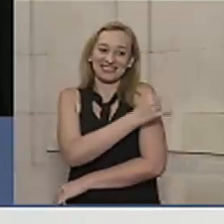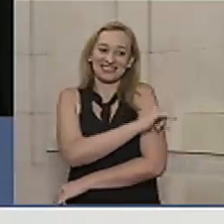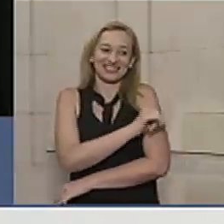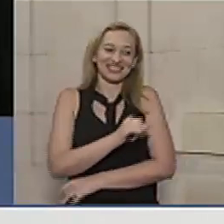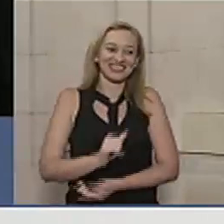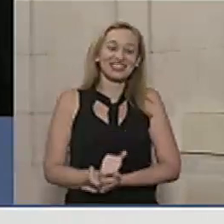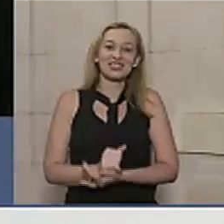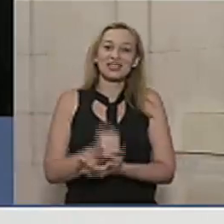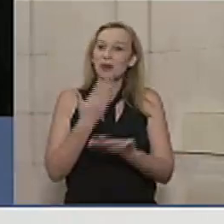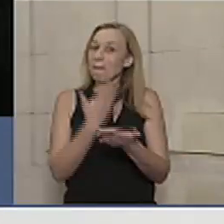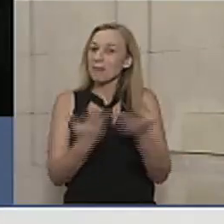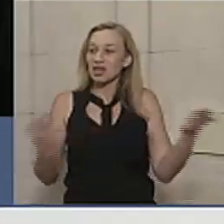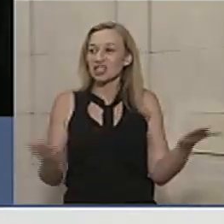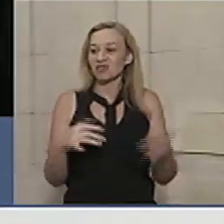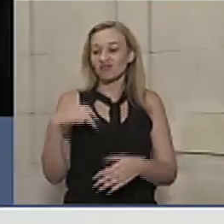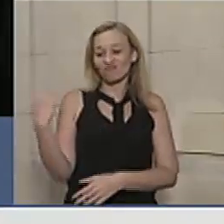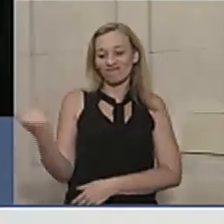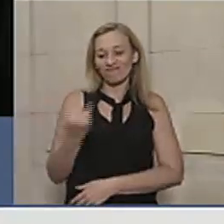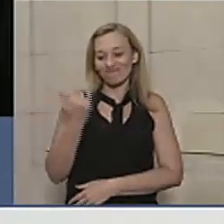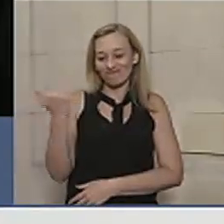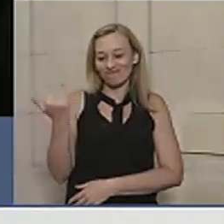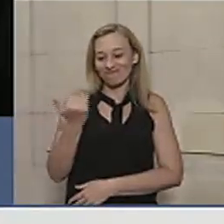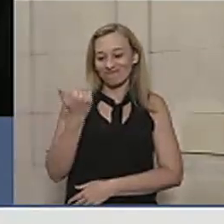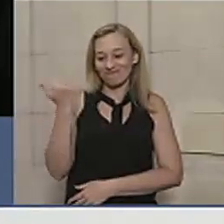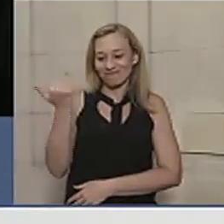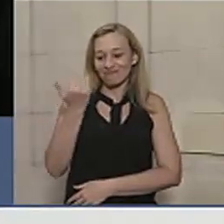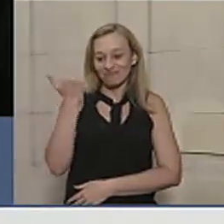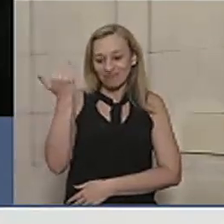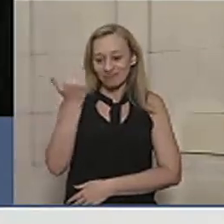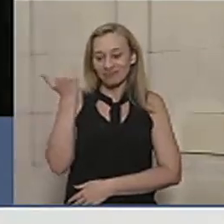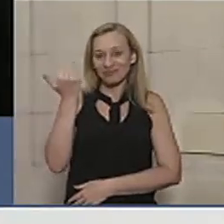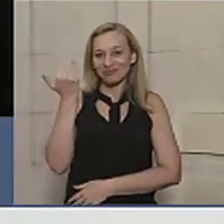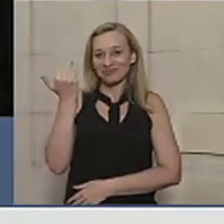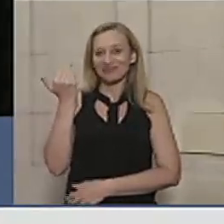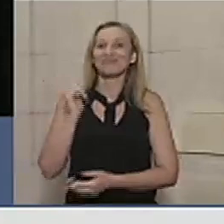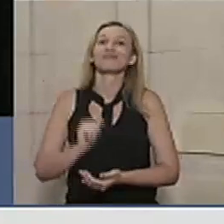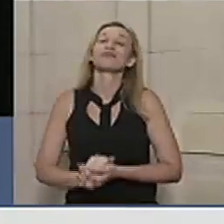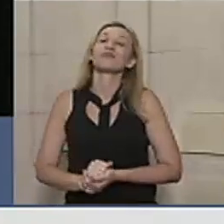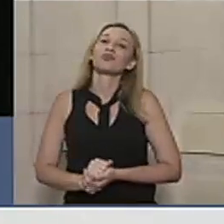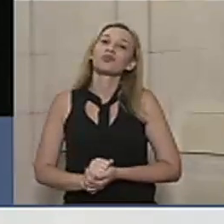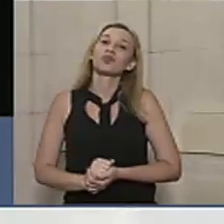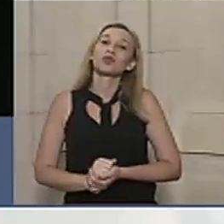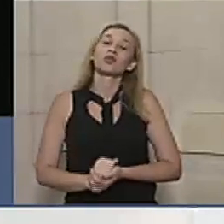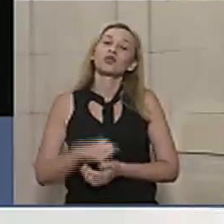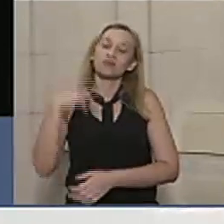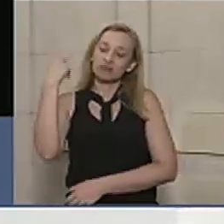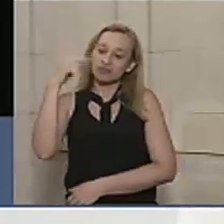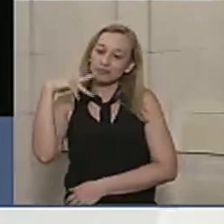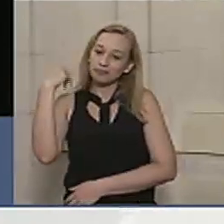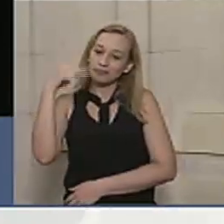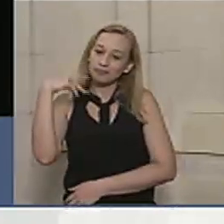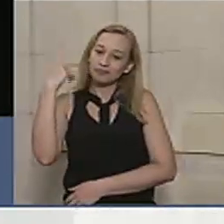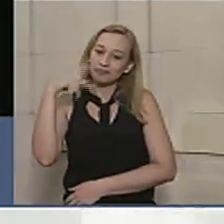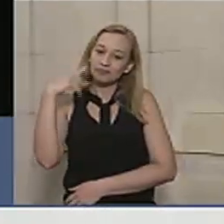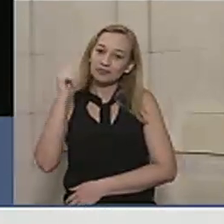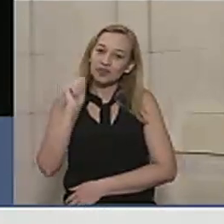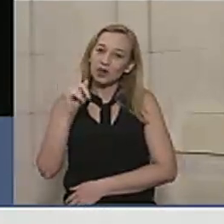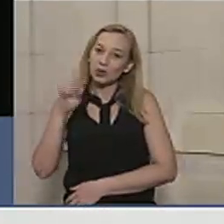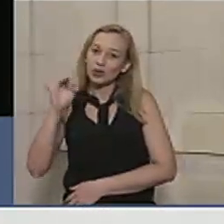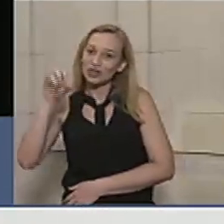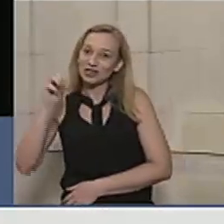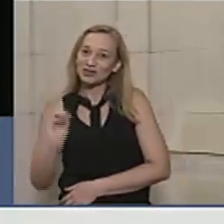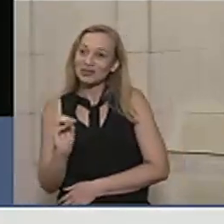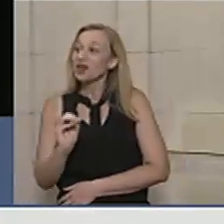perdeu uma importante representação na Câmara Municipal, que foi o vereador Aloysio de Freitas,